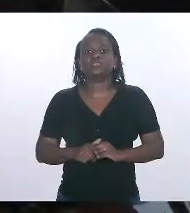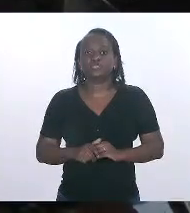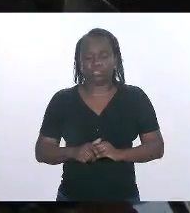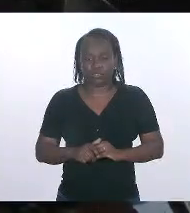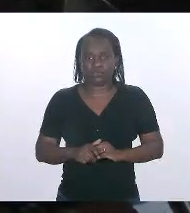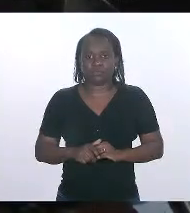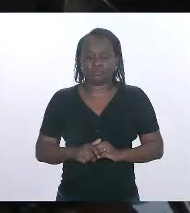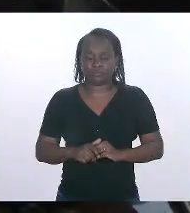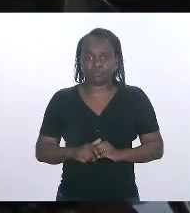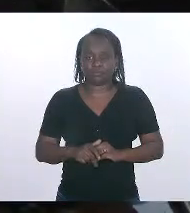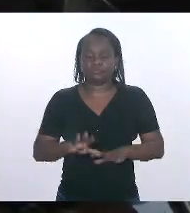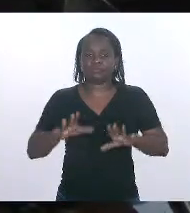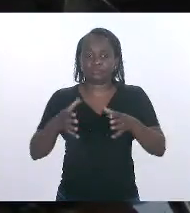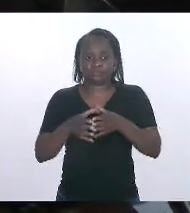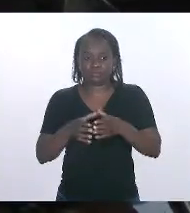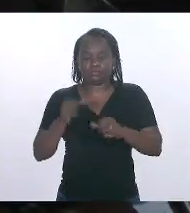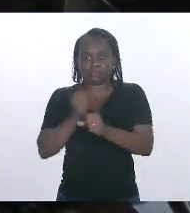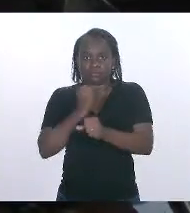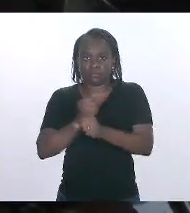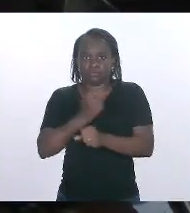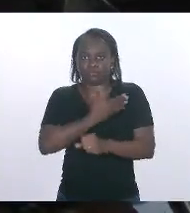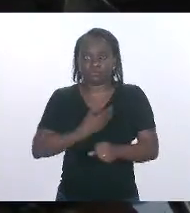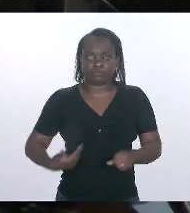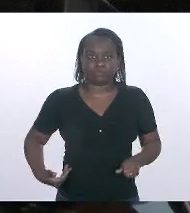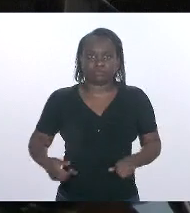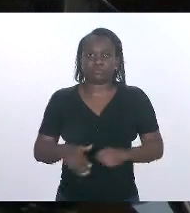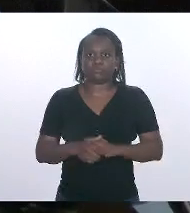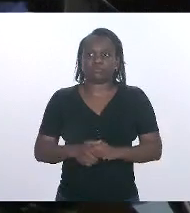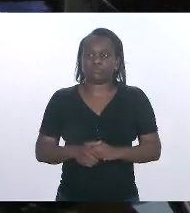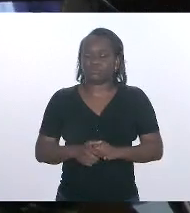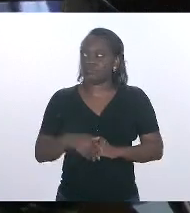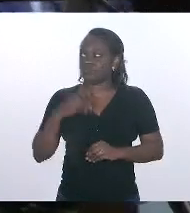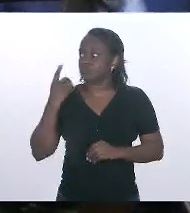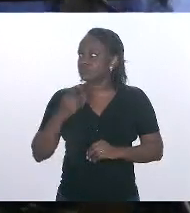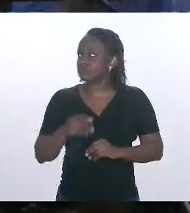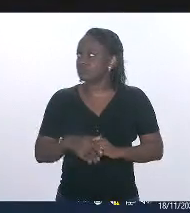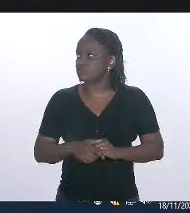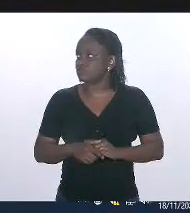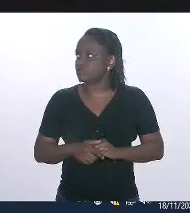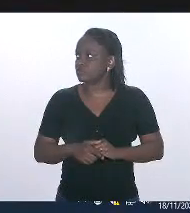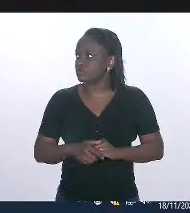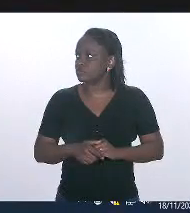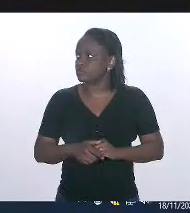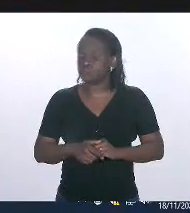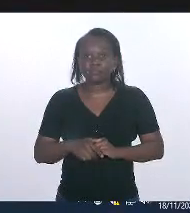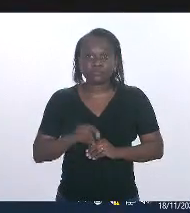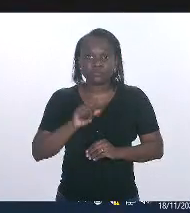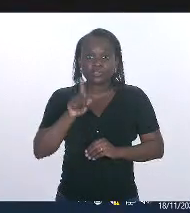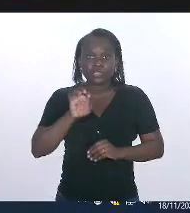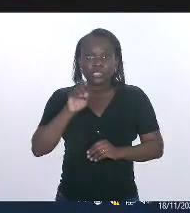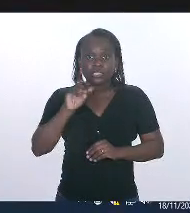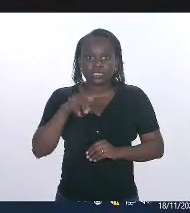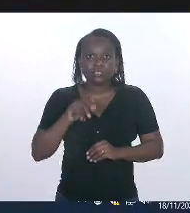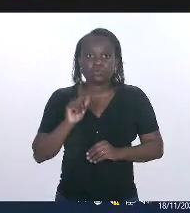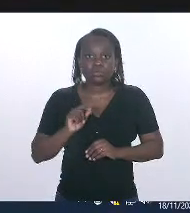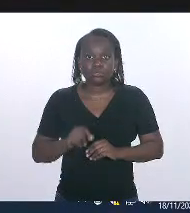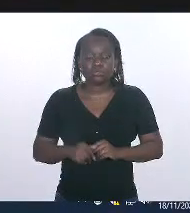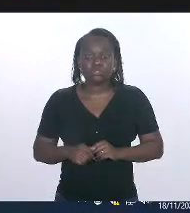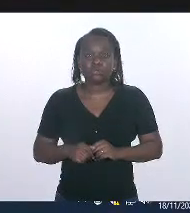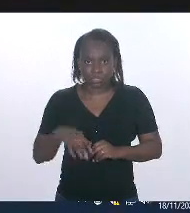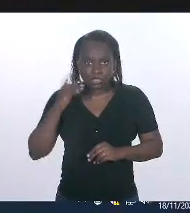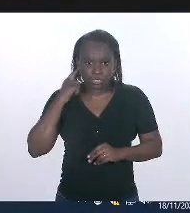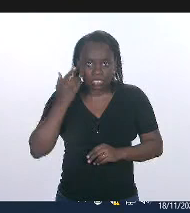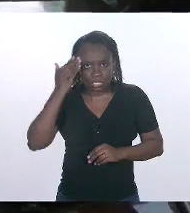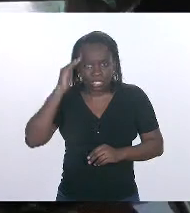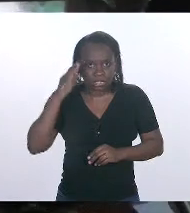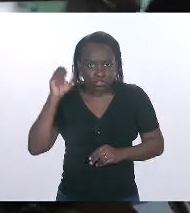Obras Públicas, deputado... Alô, presidente? Presidente? Sim, Zeidan. Deu para